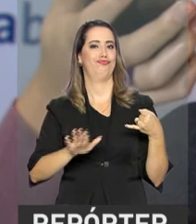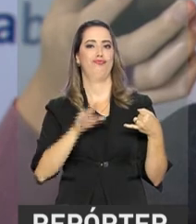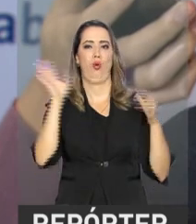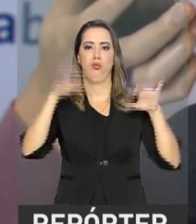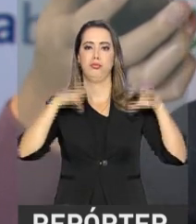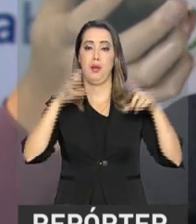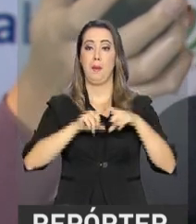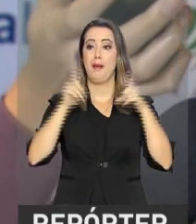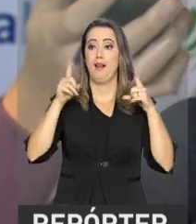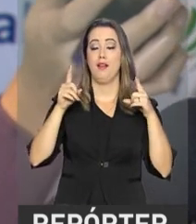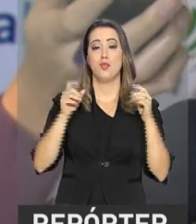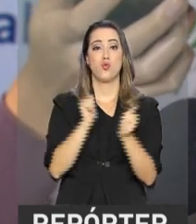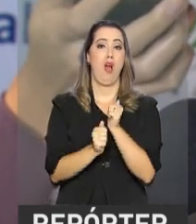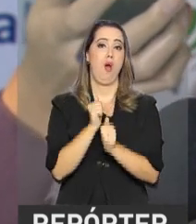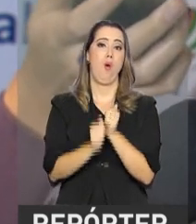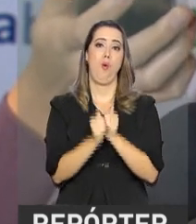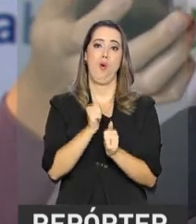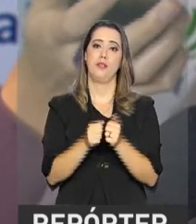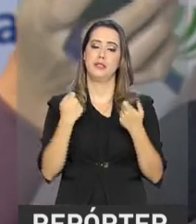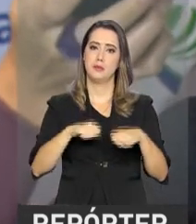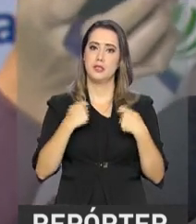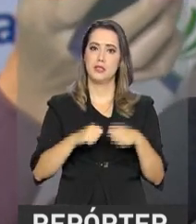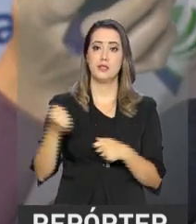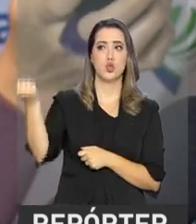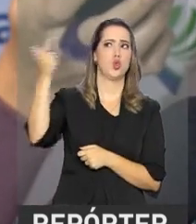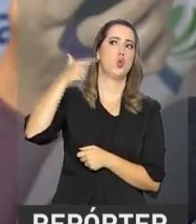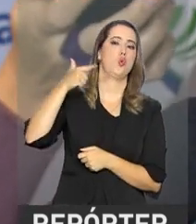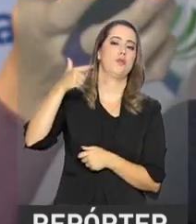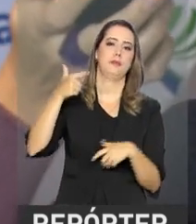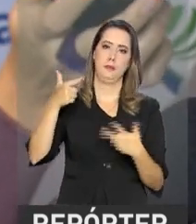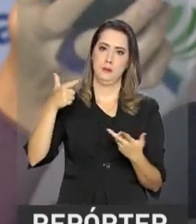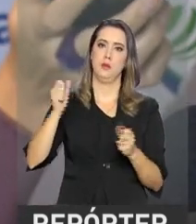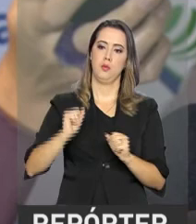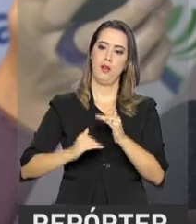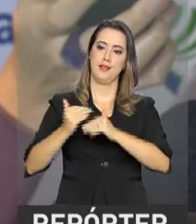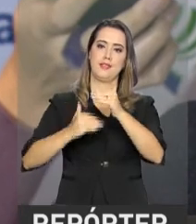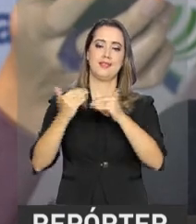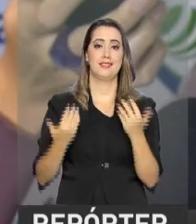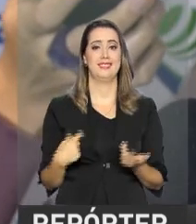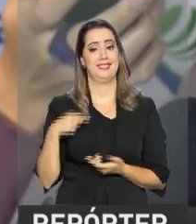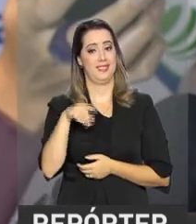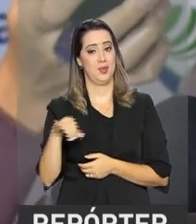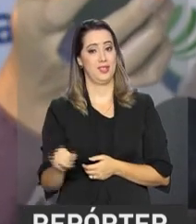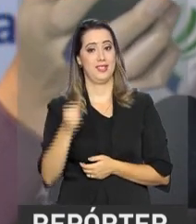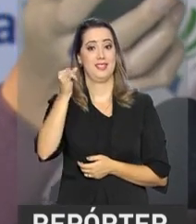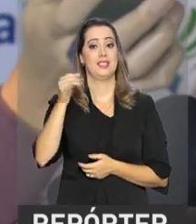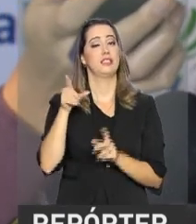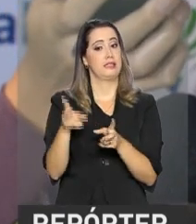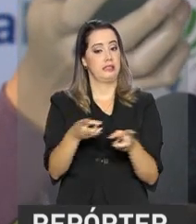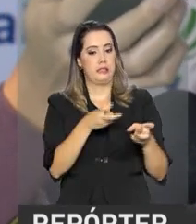precisa que não chova muito precisa e luminosidade para que se resolvesse vigorar então nós janeiro é mesmo muito